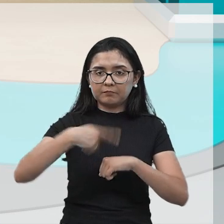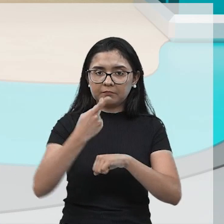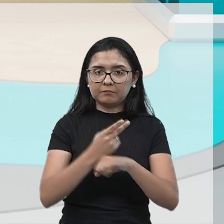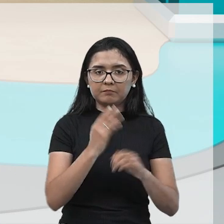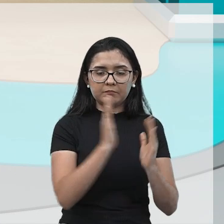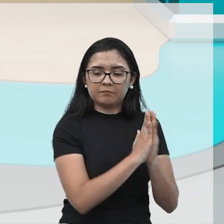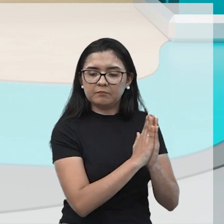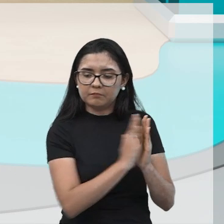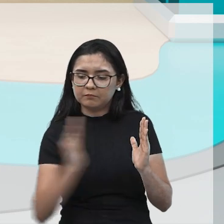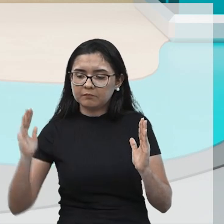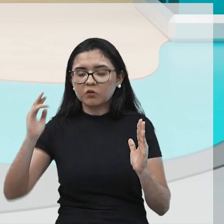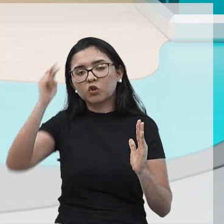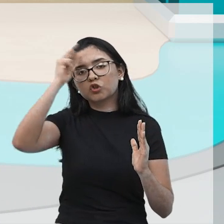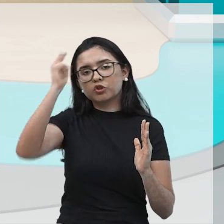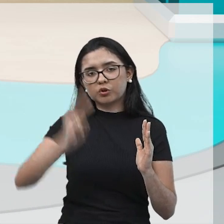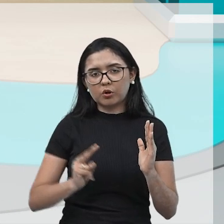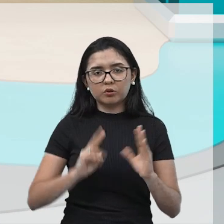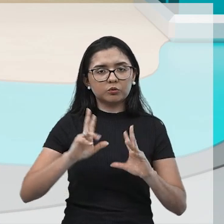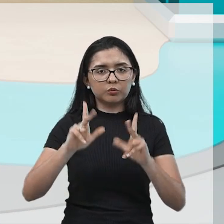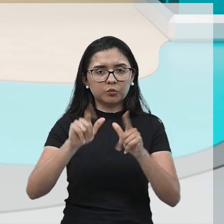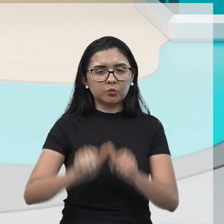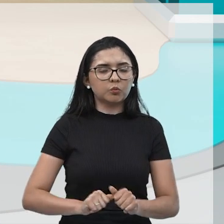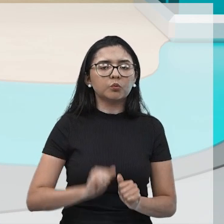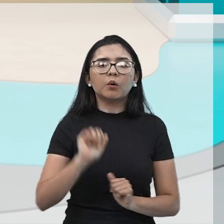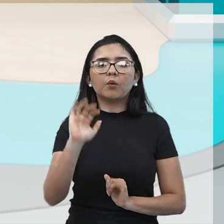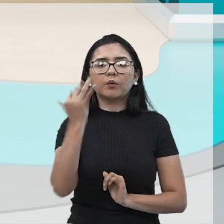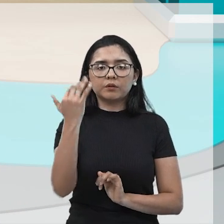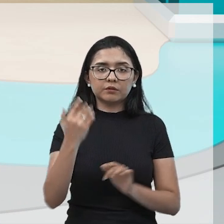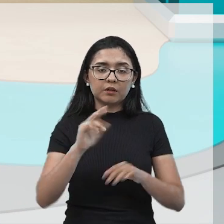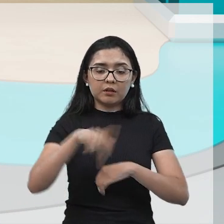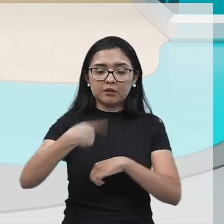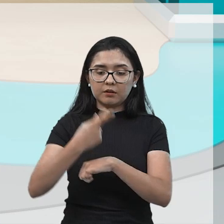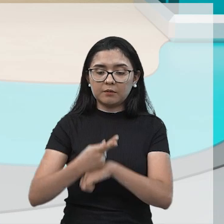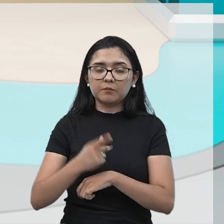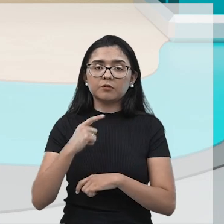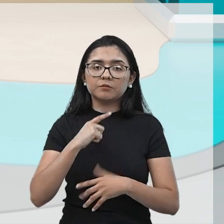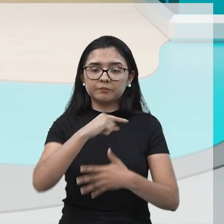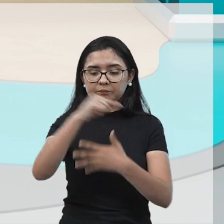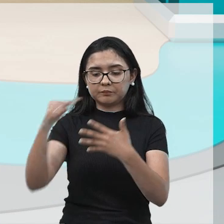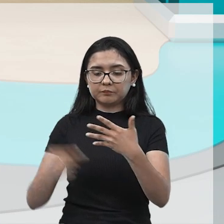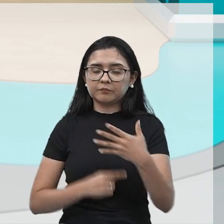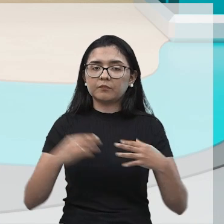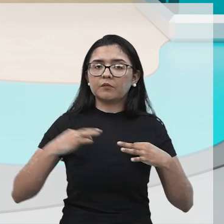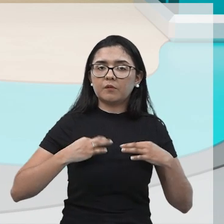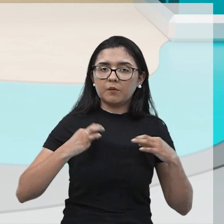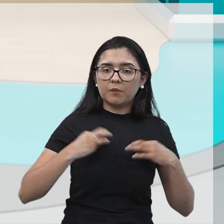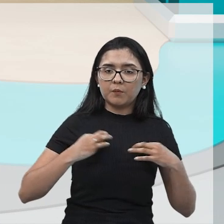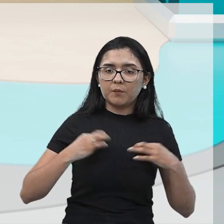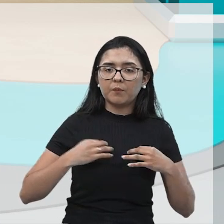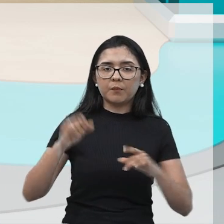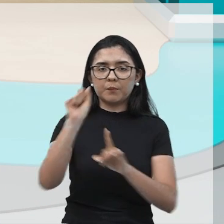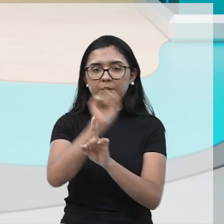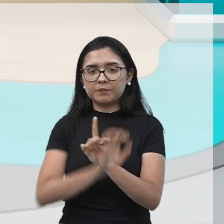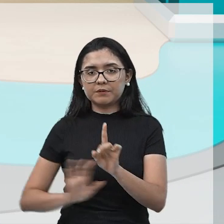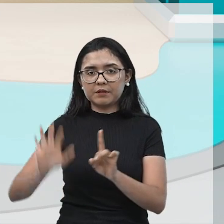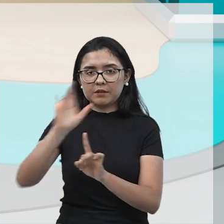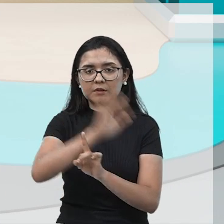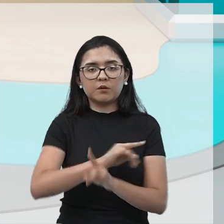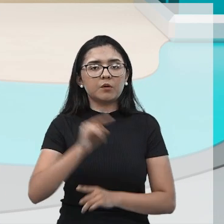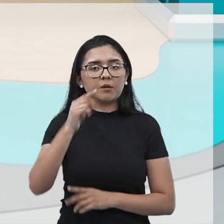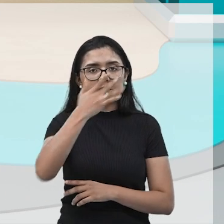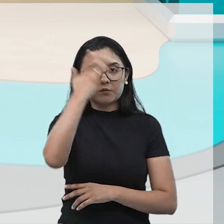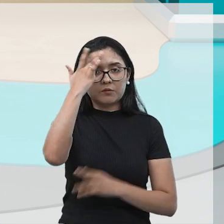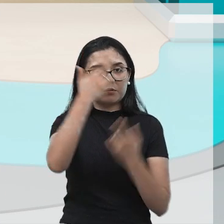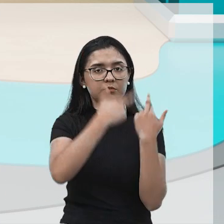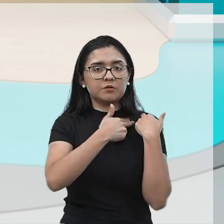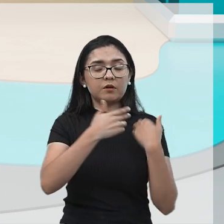né, que todos os acontecimentos. Aí depois vem os elementos, vem um figurino, vem um cenário, vem um sonoplasta. Então é